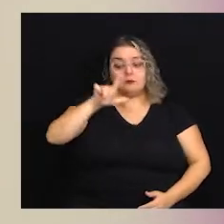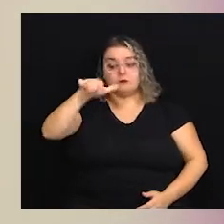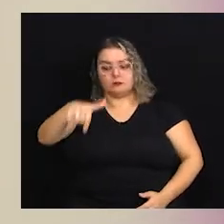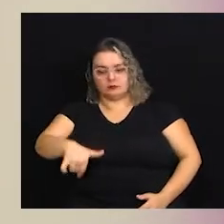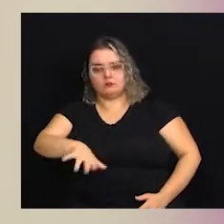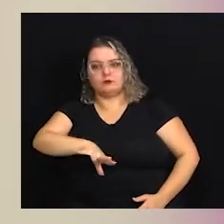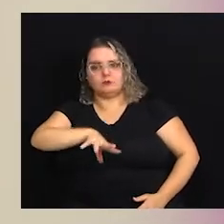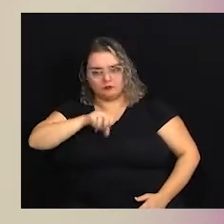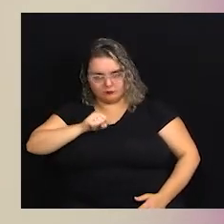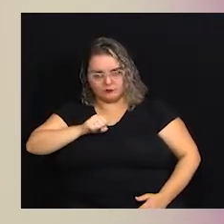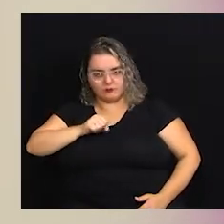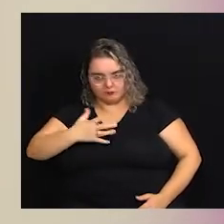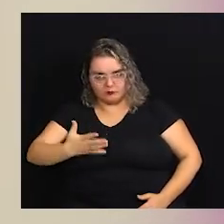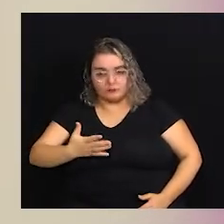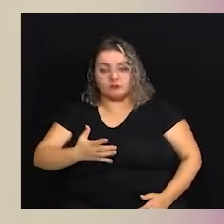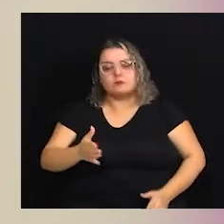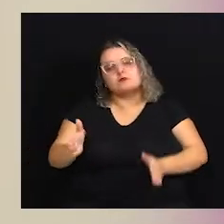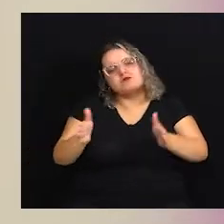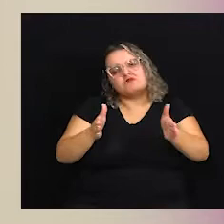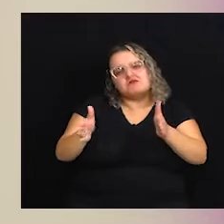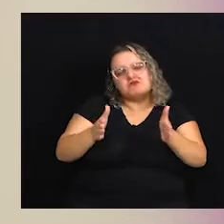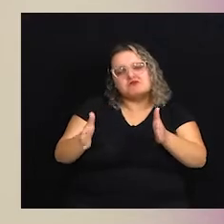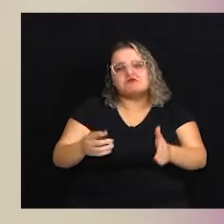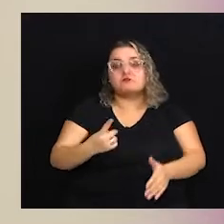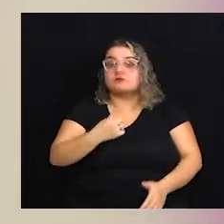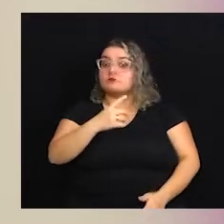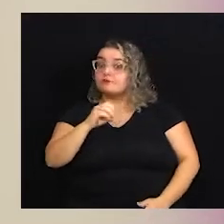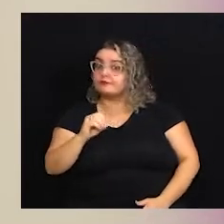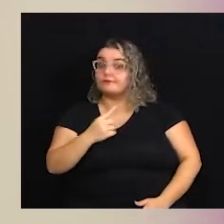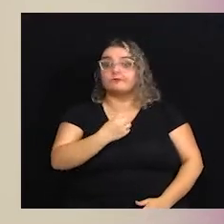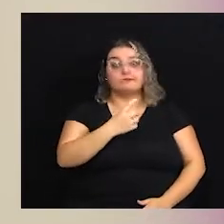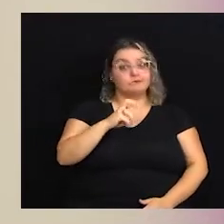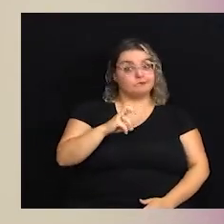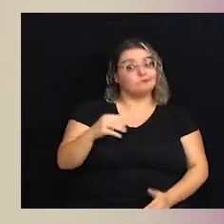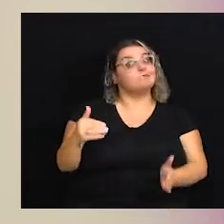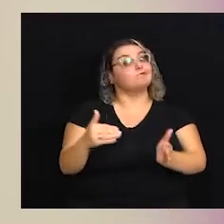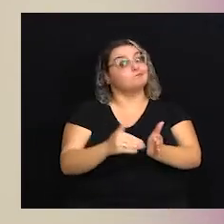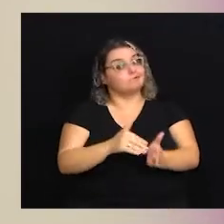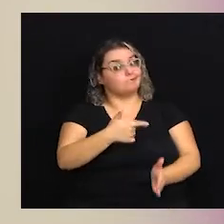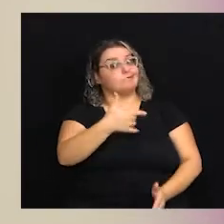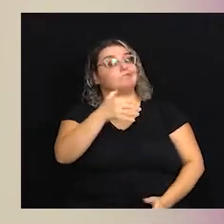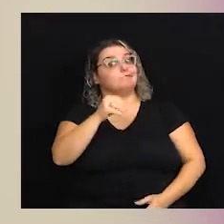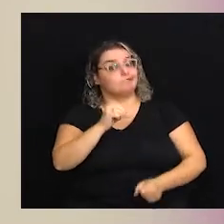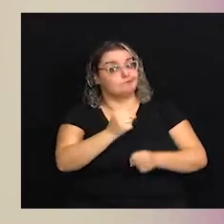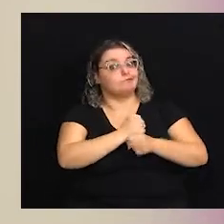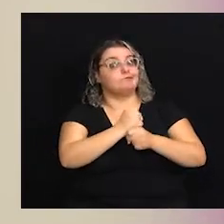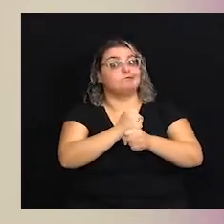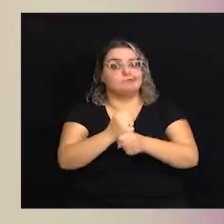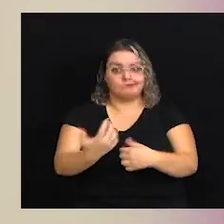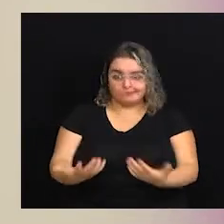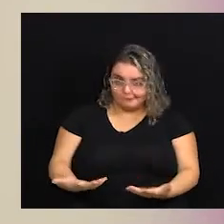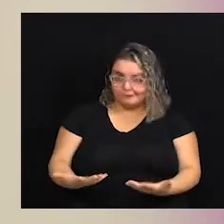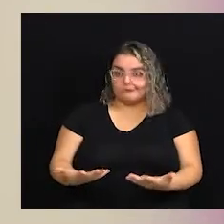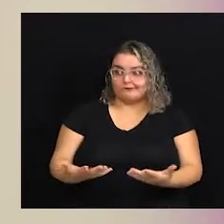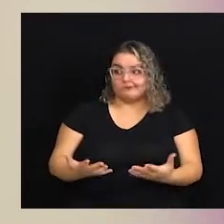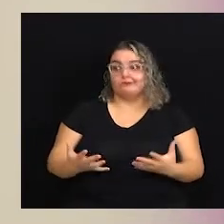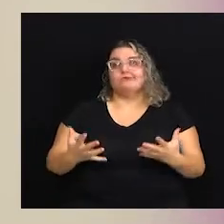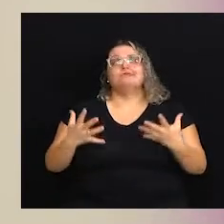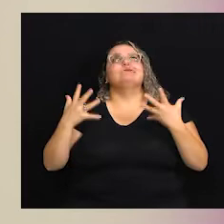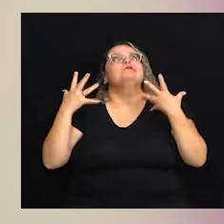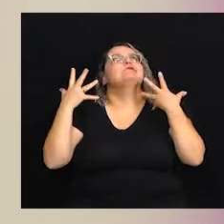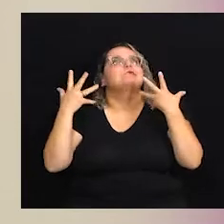pós-menopausa. E a medicina diz que dura de 10, 15 até 20 anos, ou seja, quando dura o que eu trago